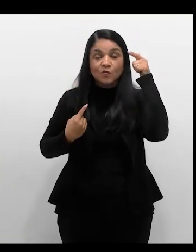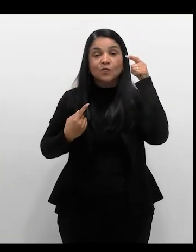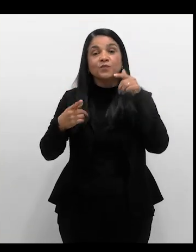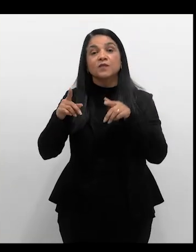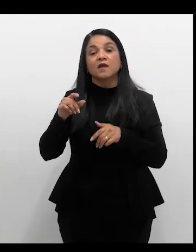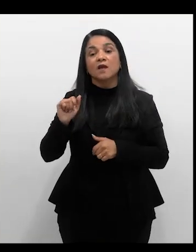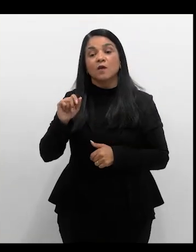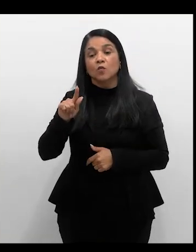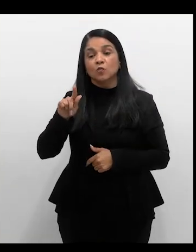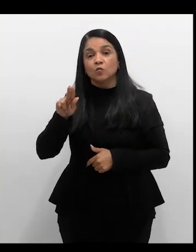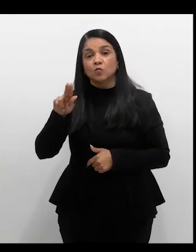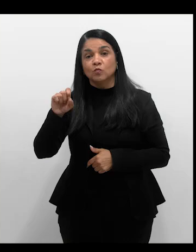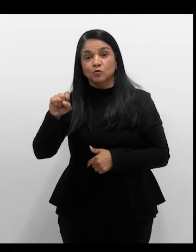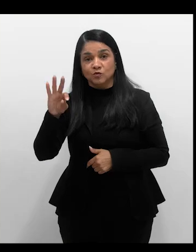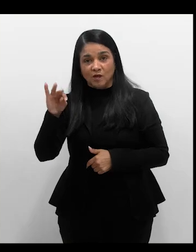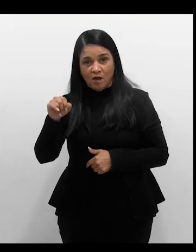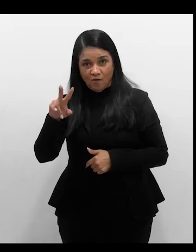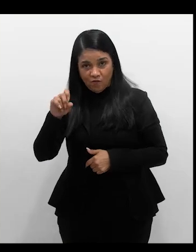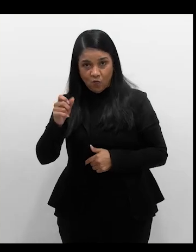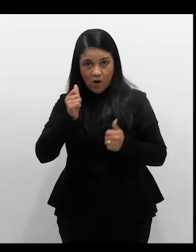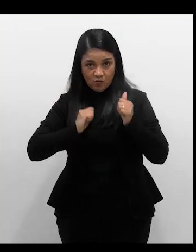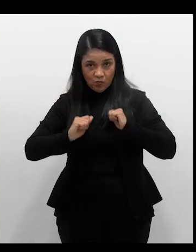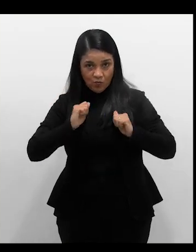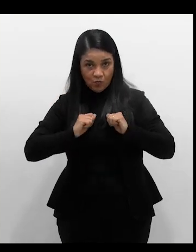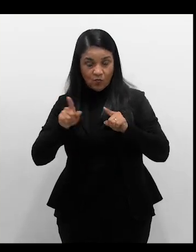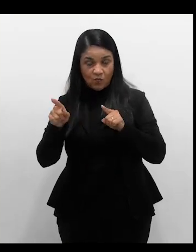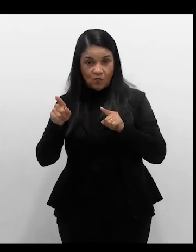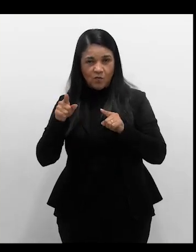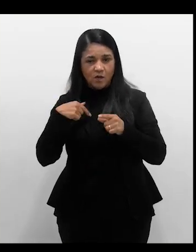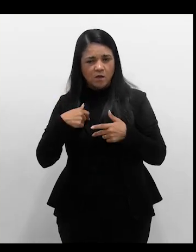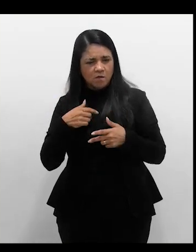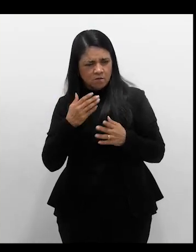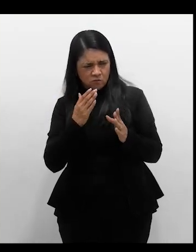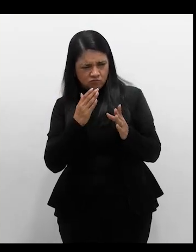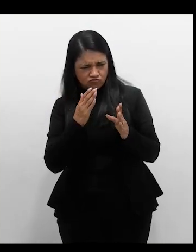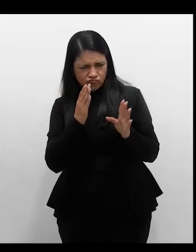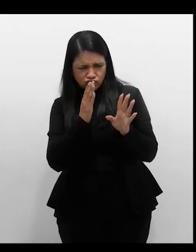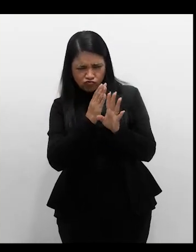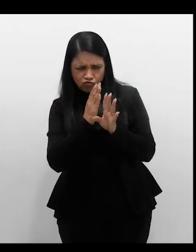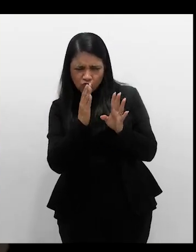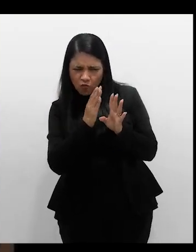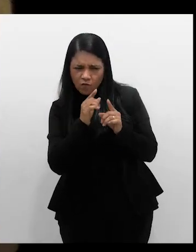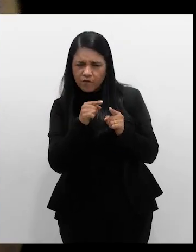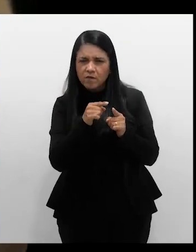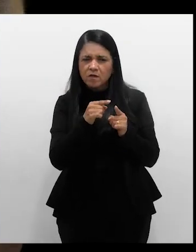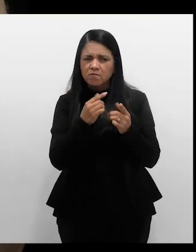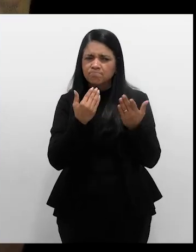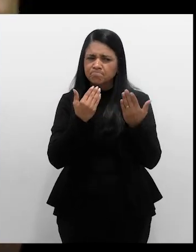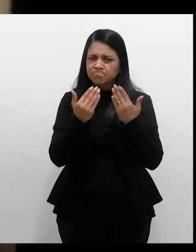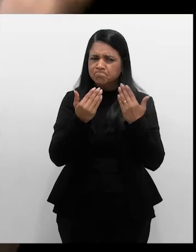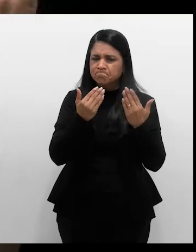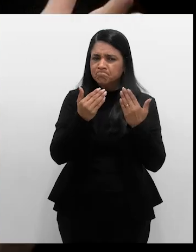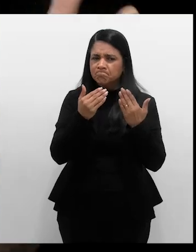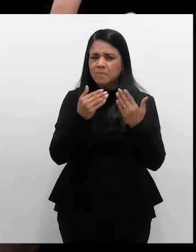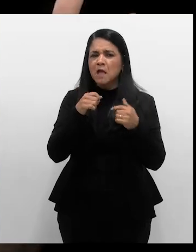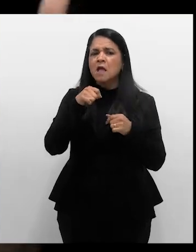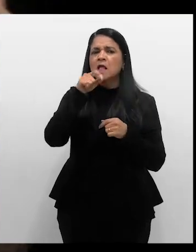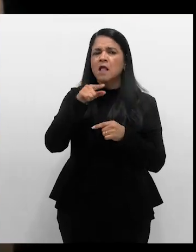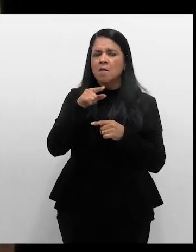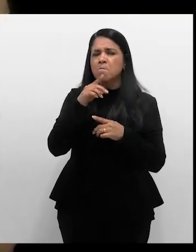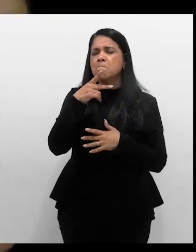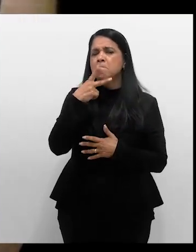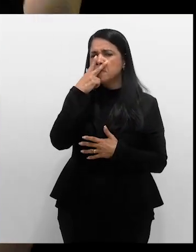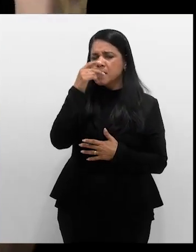que é o Gustavo Ottoni que faz, que é o Rabino que desconfia, que vê esse padre entrando no carro dele, não sabe quem